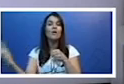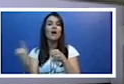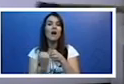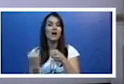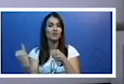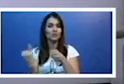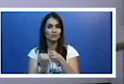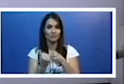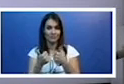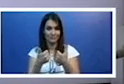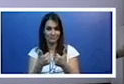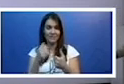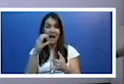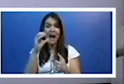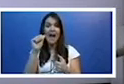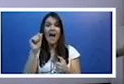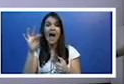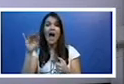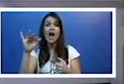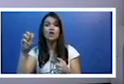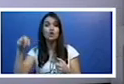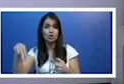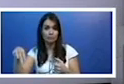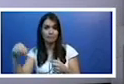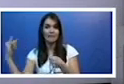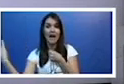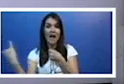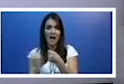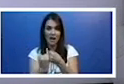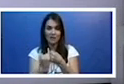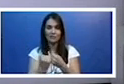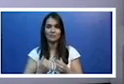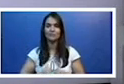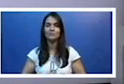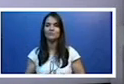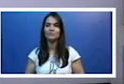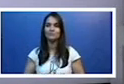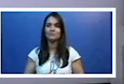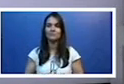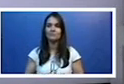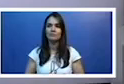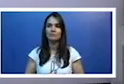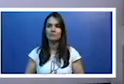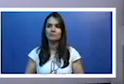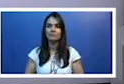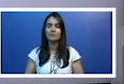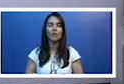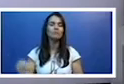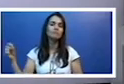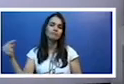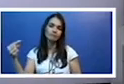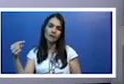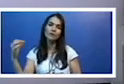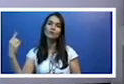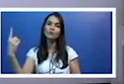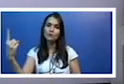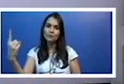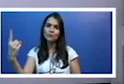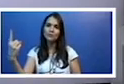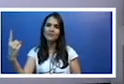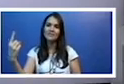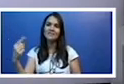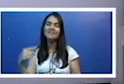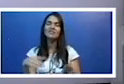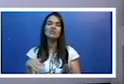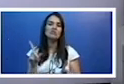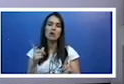mesma, né? Vamos aqui lembrar que esse 1 seria parte aqui da hidroxila, mas